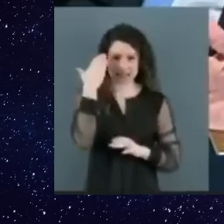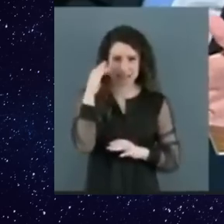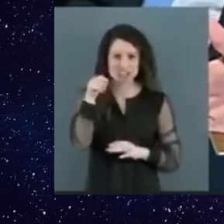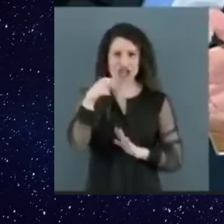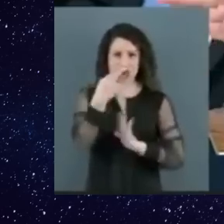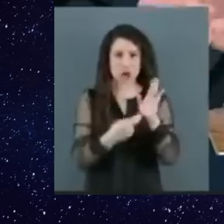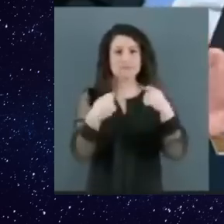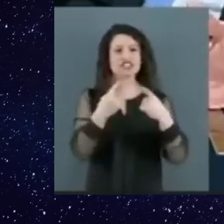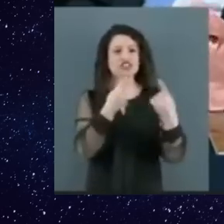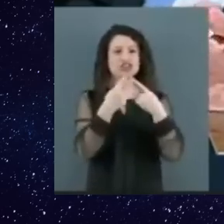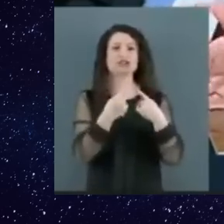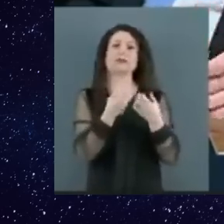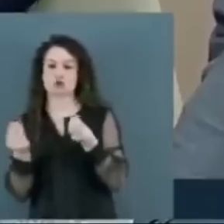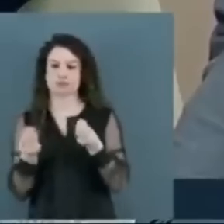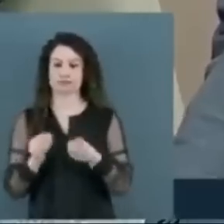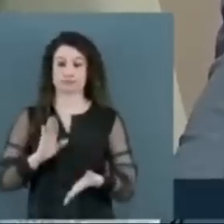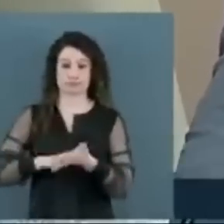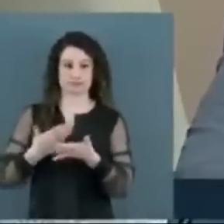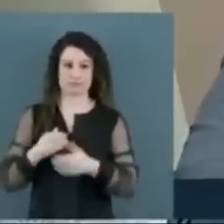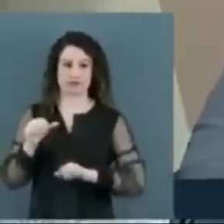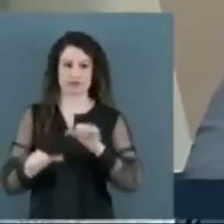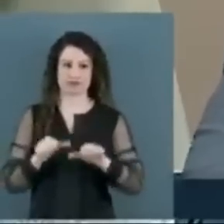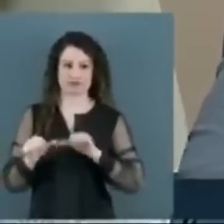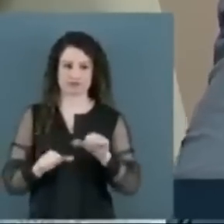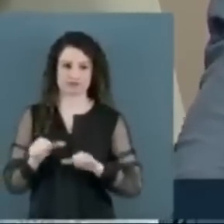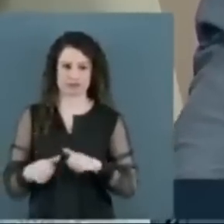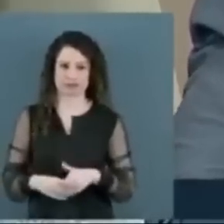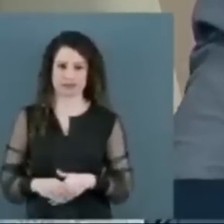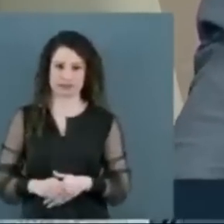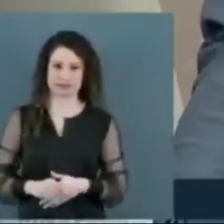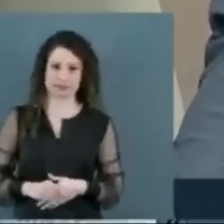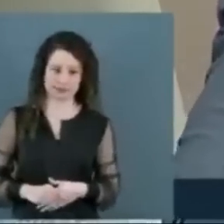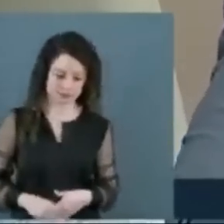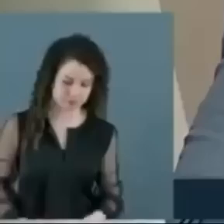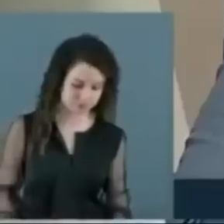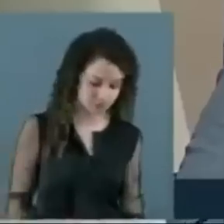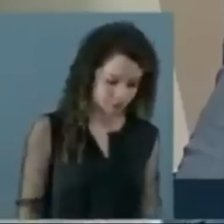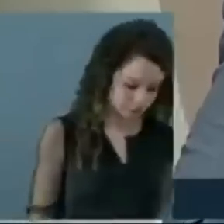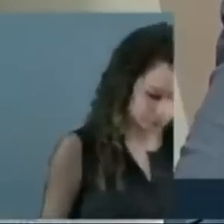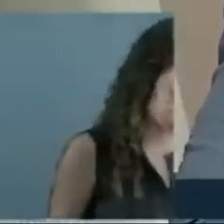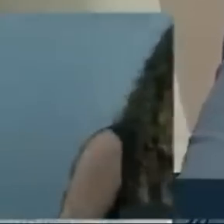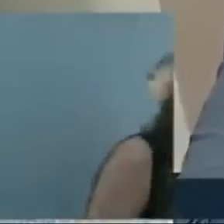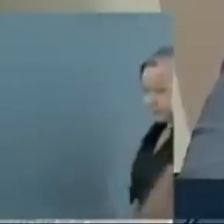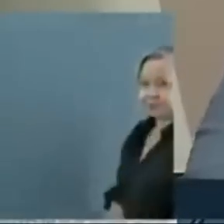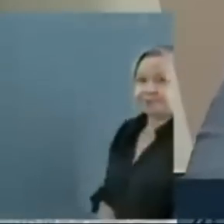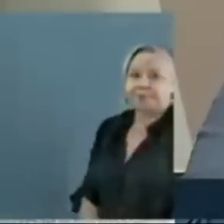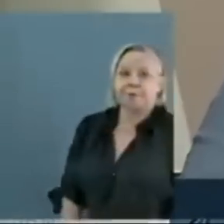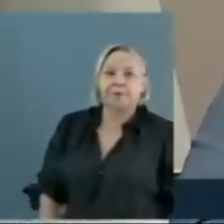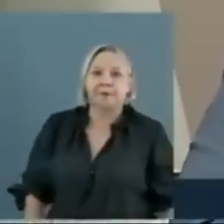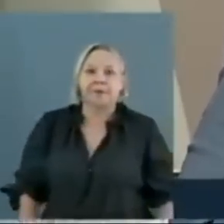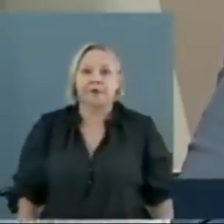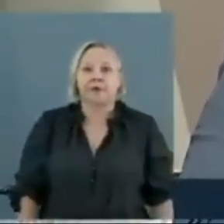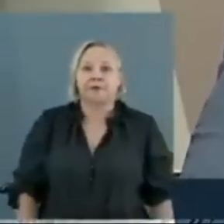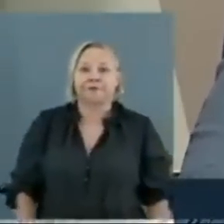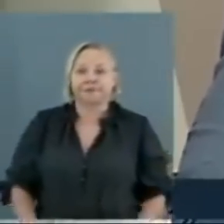melhor discutida no Congresso Nacional. A partir de então, Flávio Dino começa a reclamar que não está participando de um debate, e sim de uma